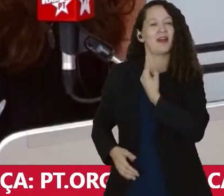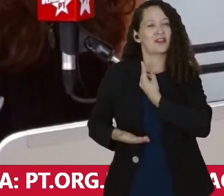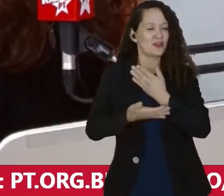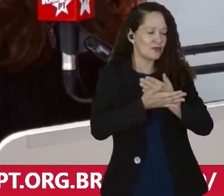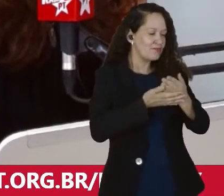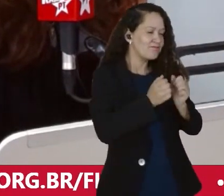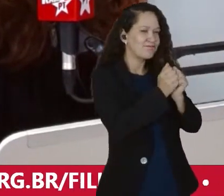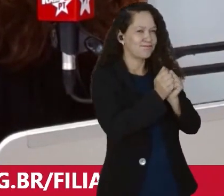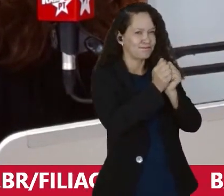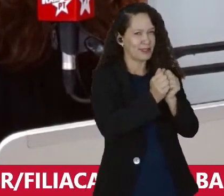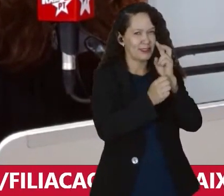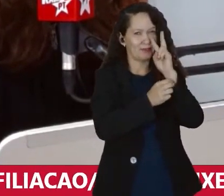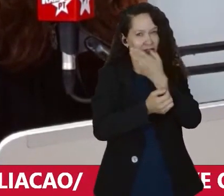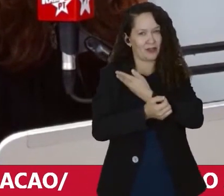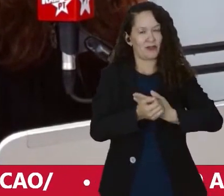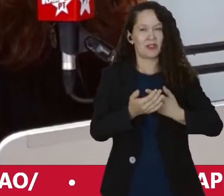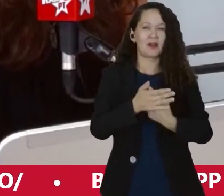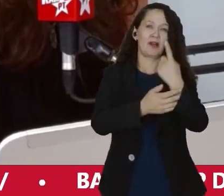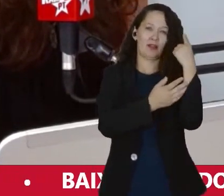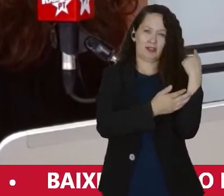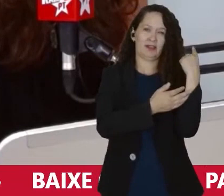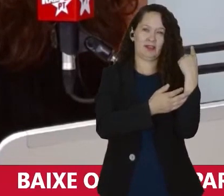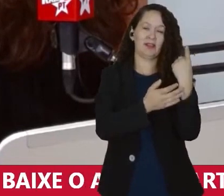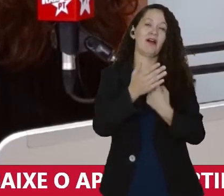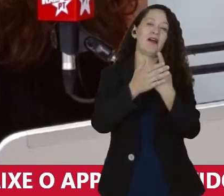a acompanhar esse governo desde antes,